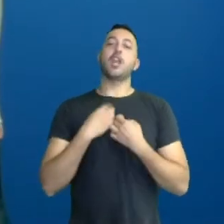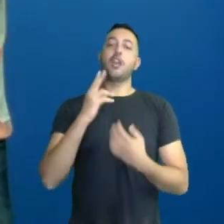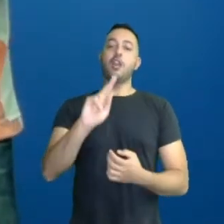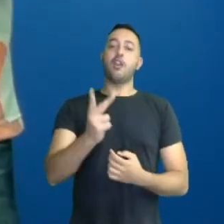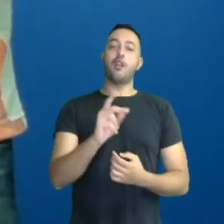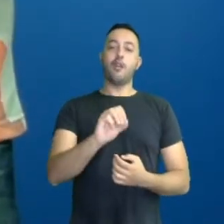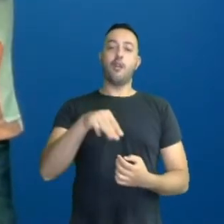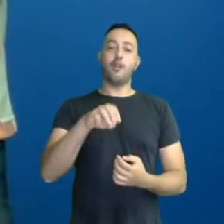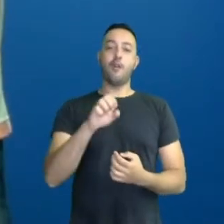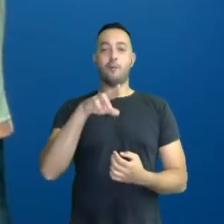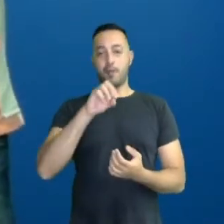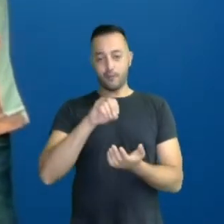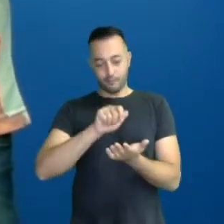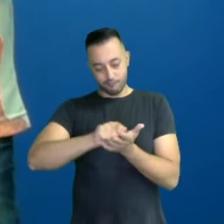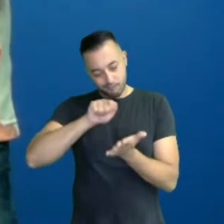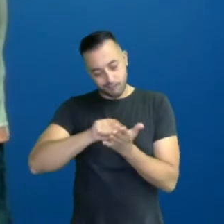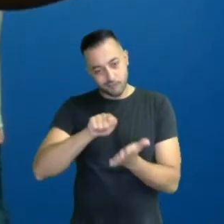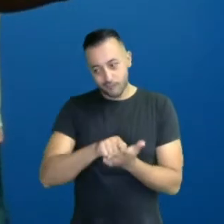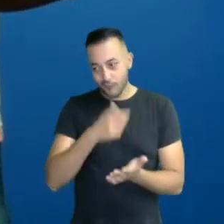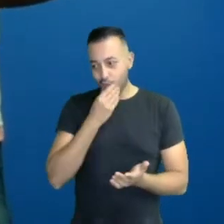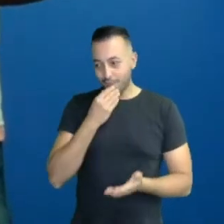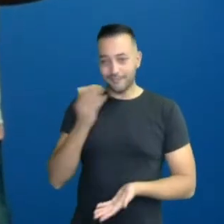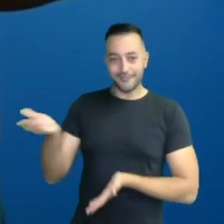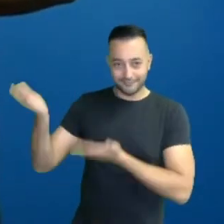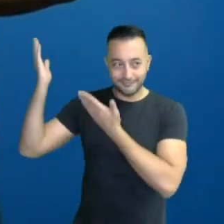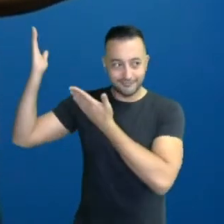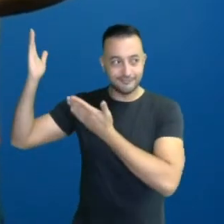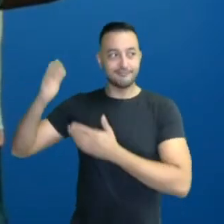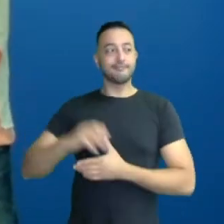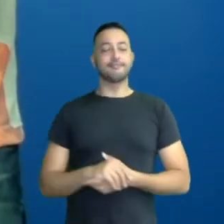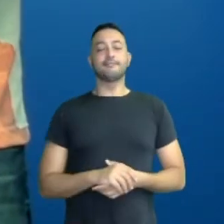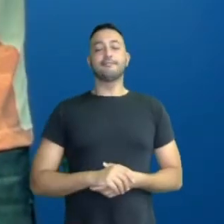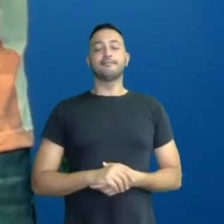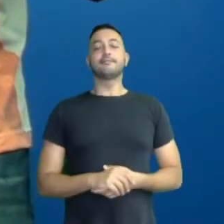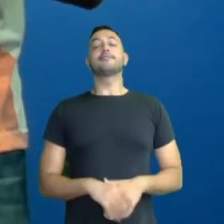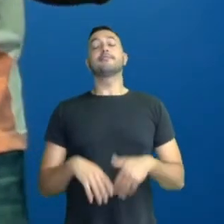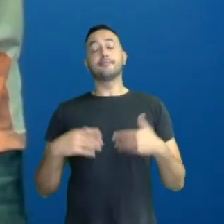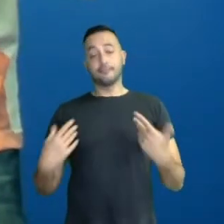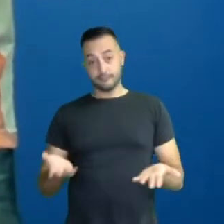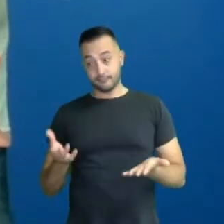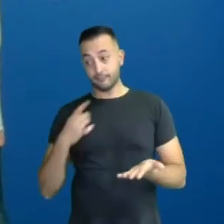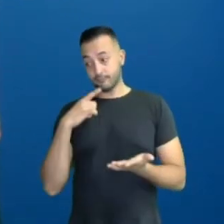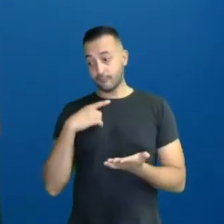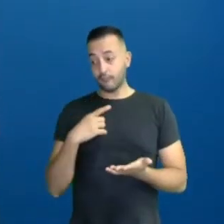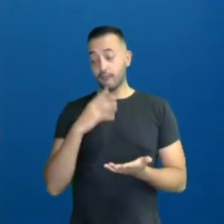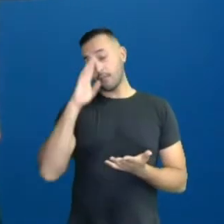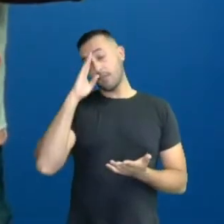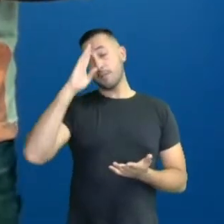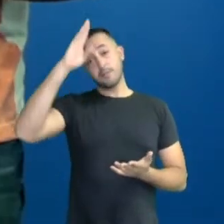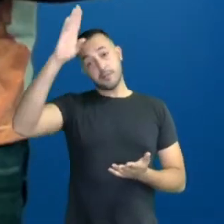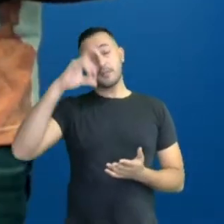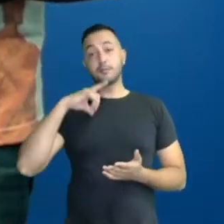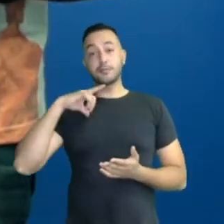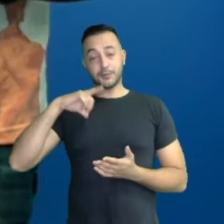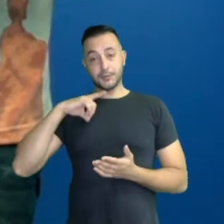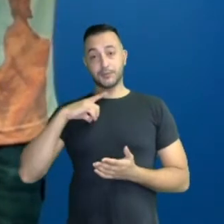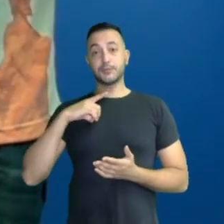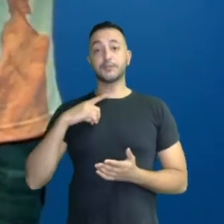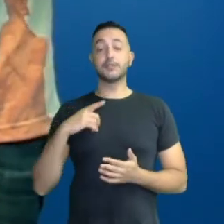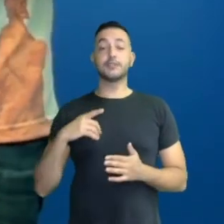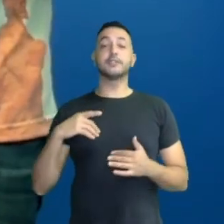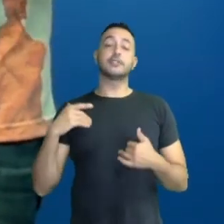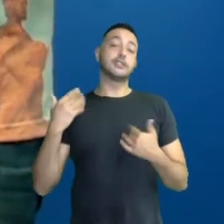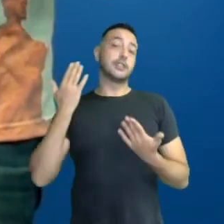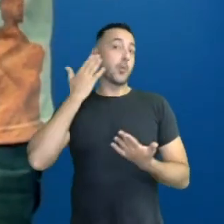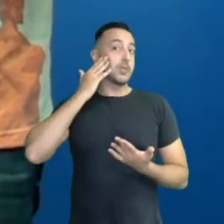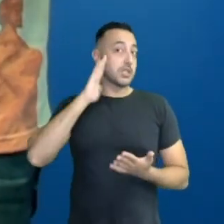Homero, escritos por Homero, esse cidadãozinho aí que vocês estão vendo aí. Então eram as únicas fontes que nós tínhamos a respeito. Ainda